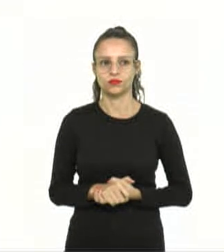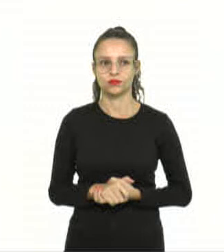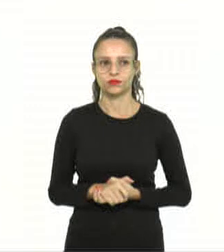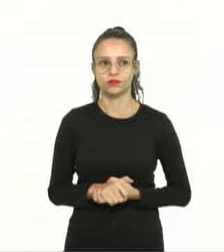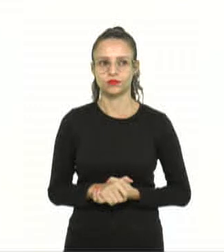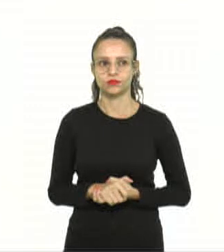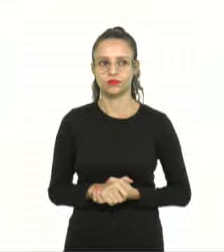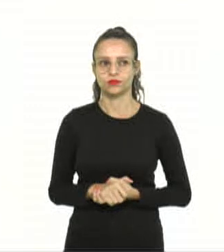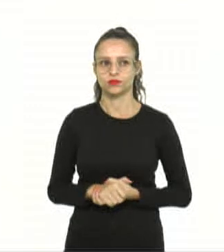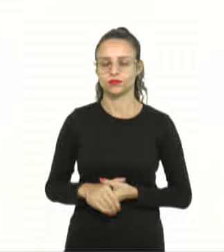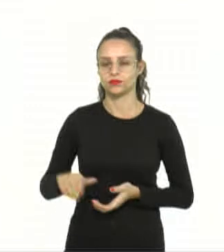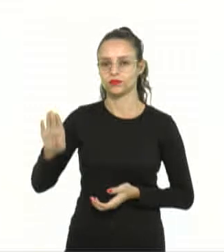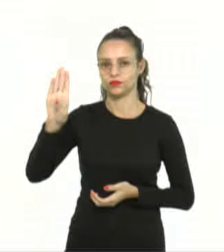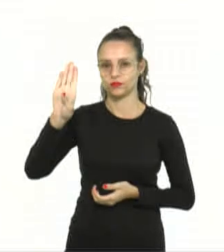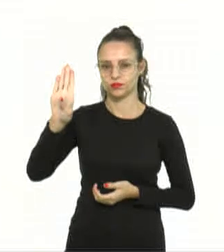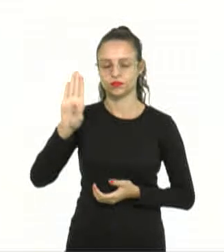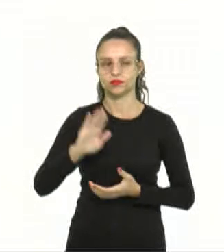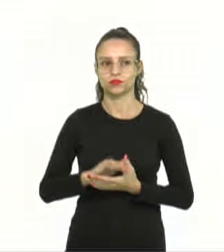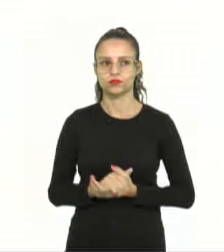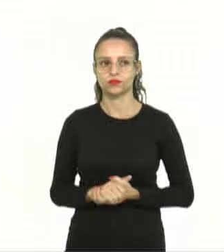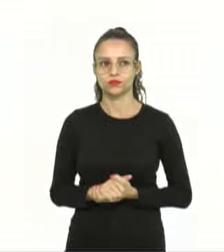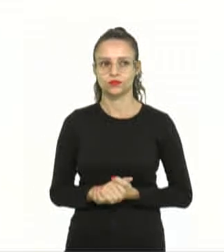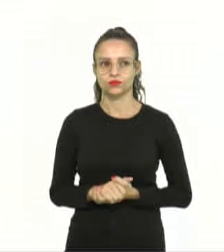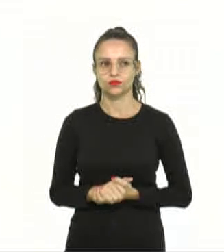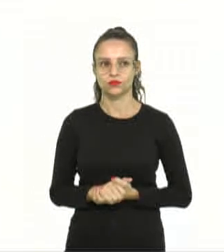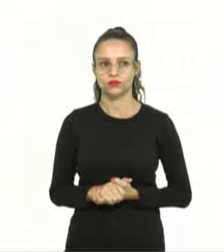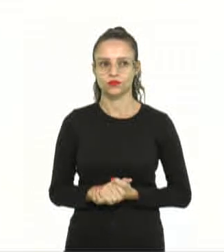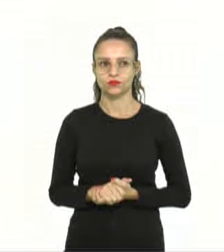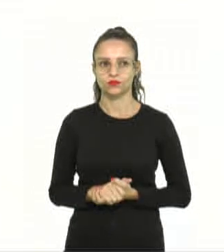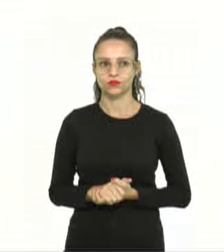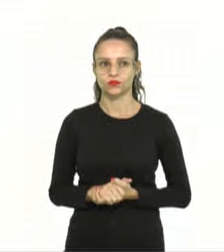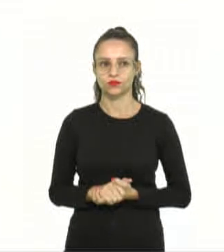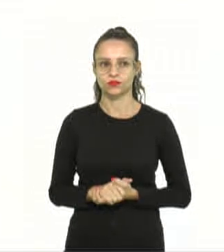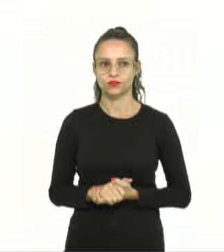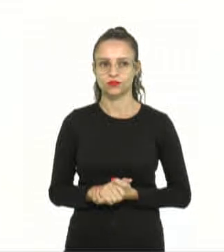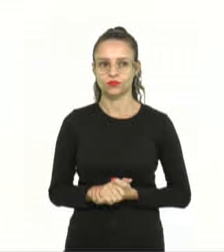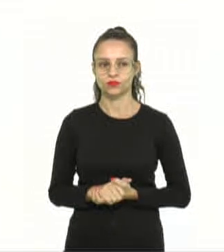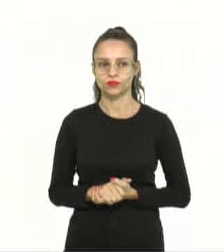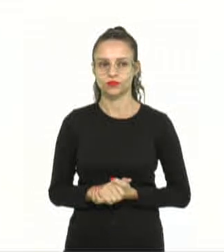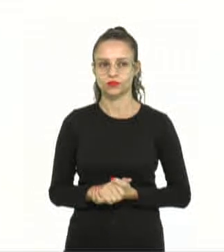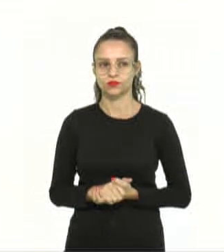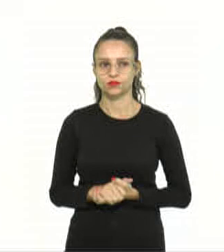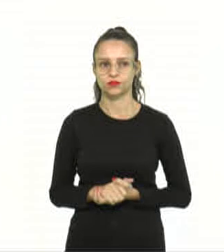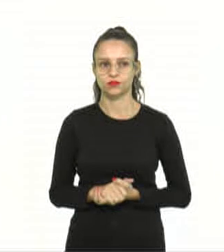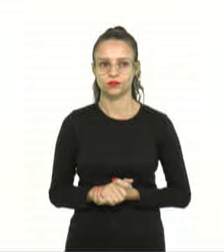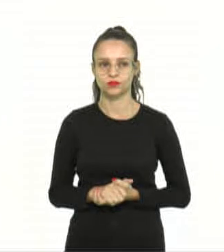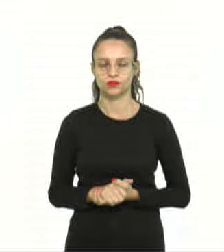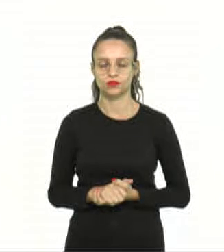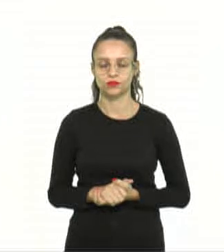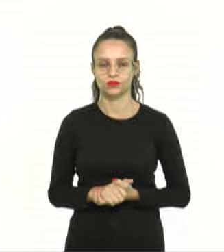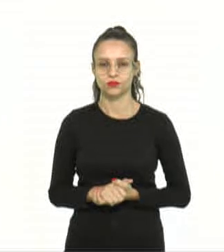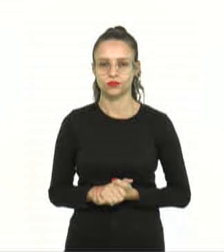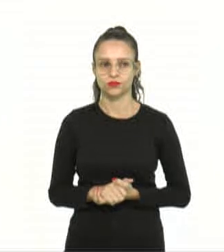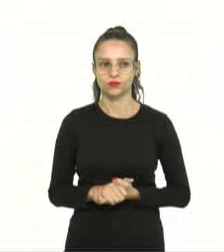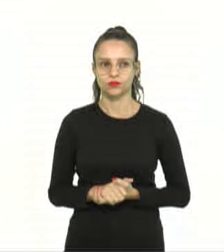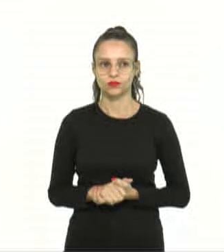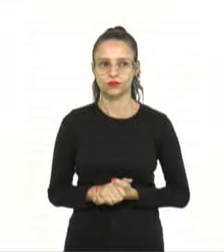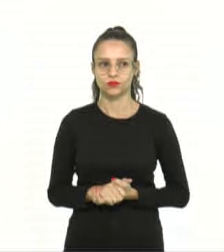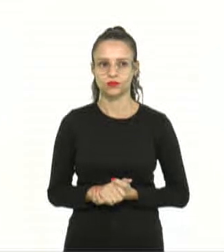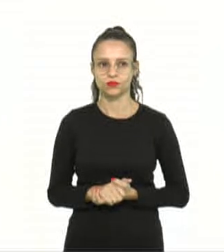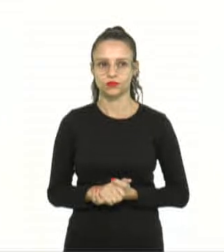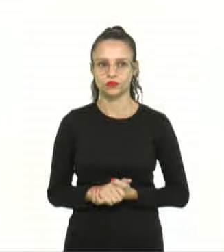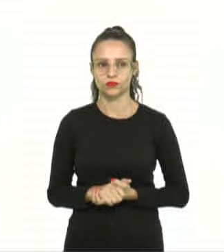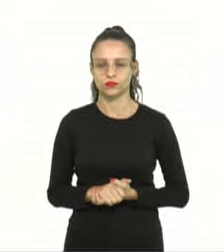falleros. Mascletas são, ou espetáculo realizado com petardos muito potentes,